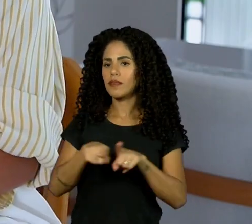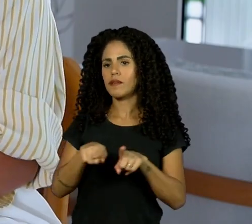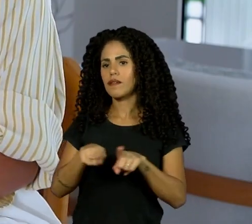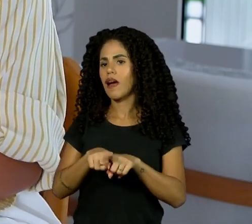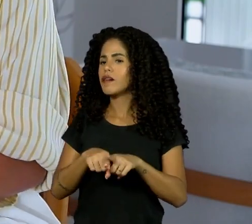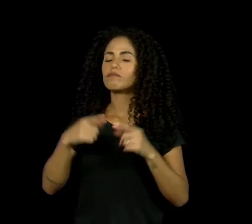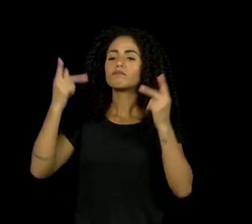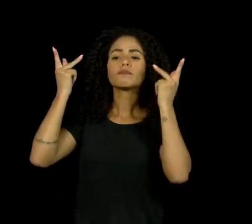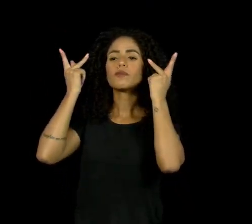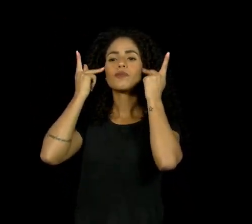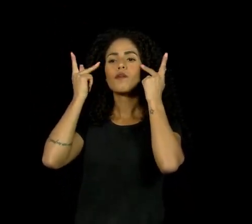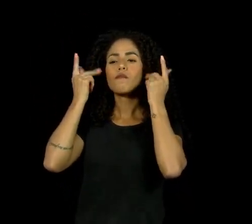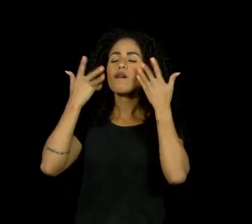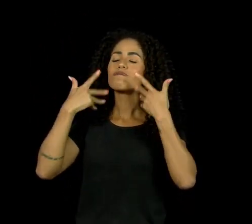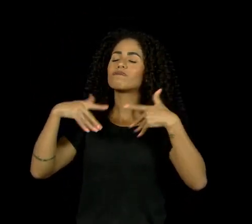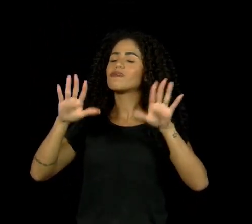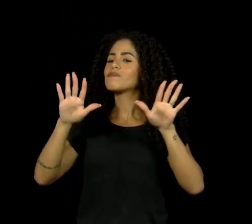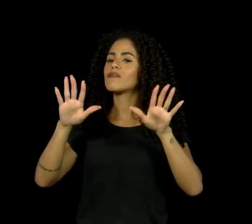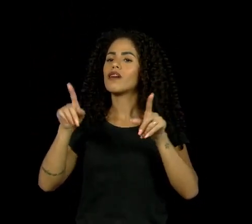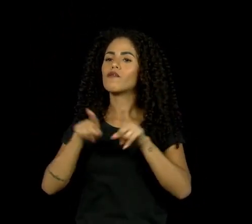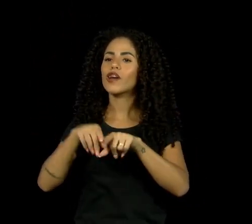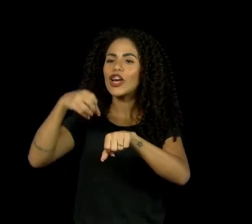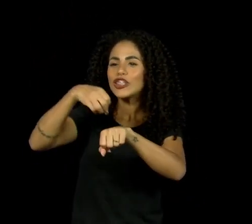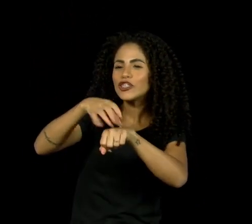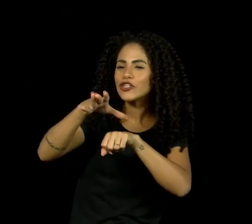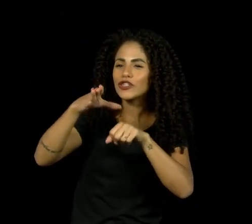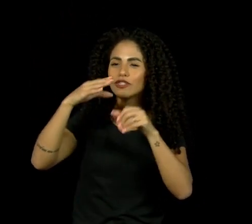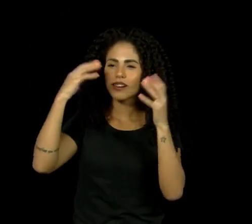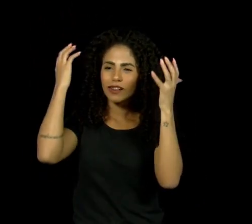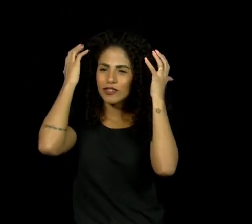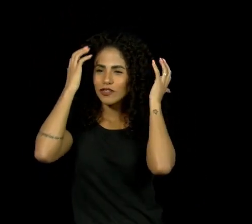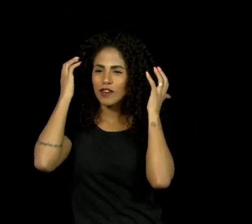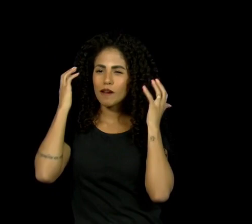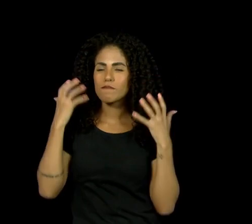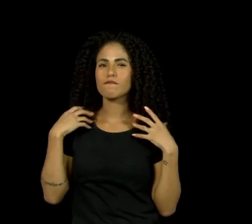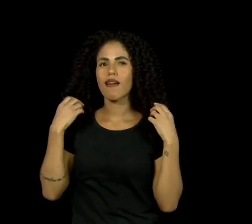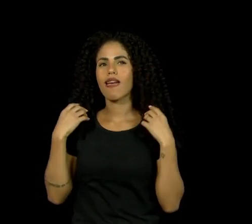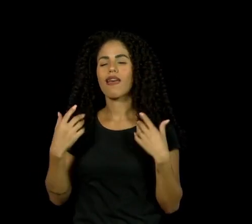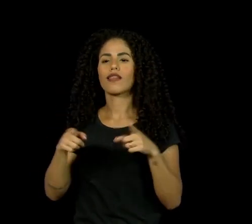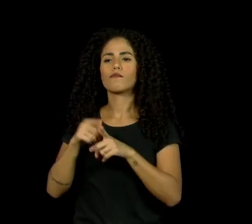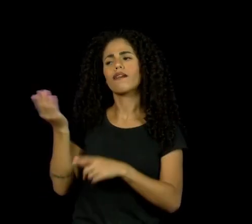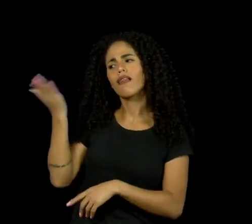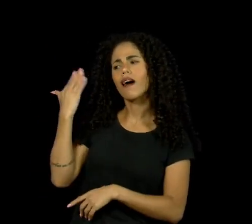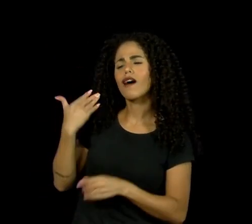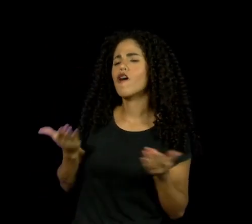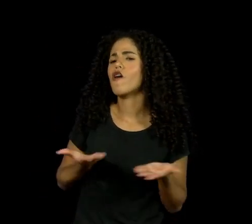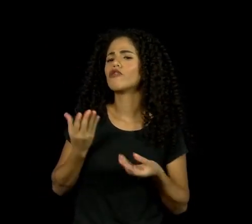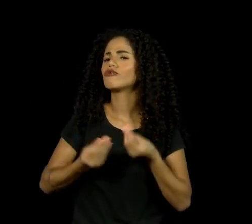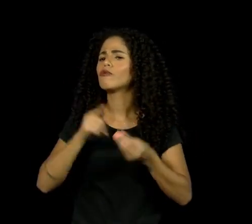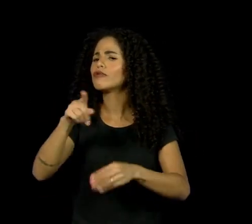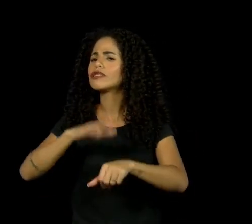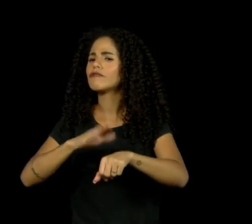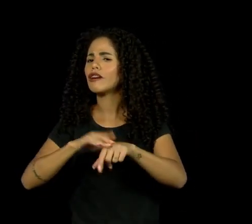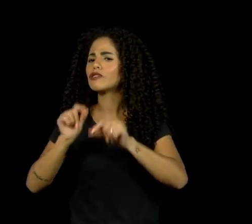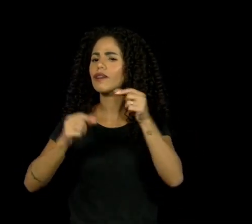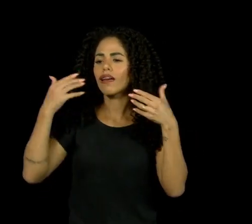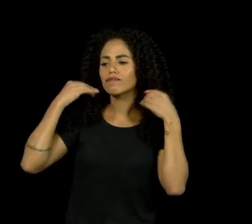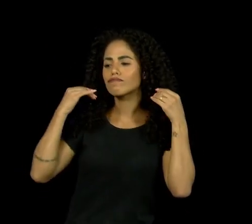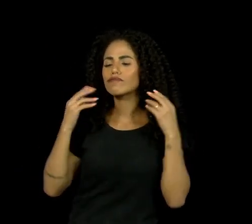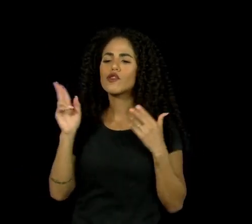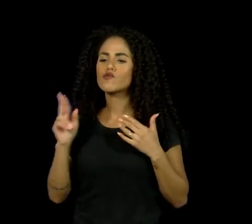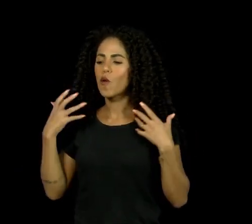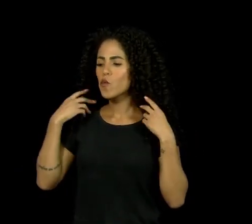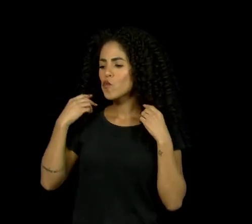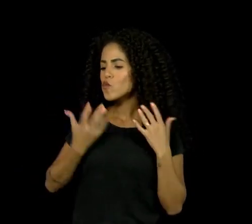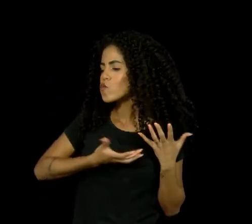muito natural. Tem aquelas dicas de cabelo, de quem viu o meu cabelo lá atrás e querer saber hoje o que você faz, o que você usa. E